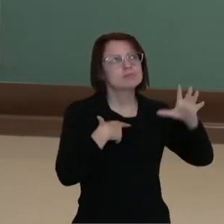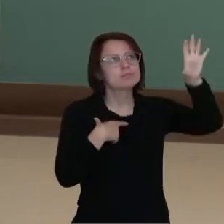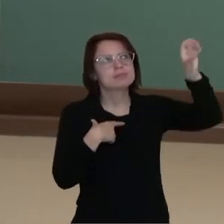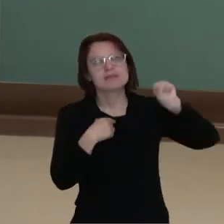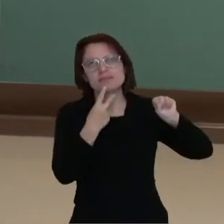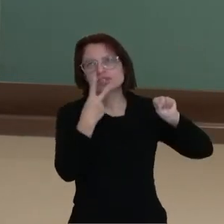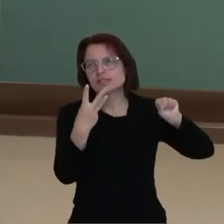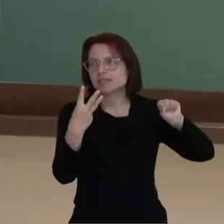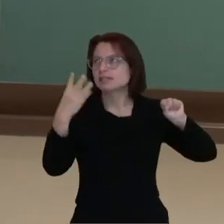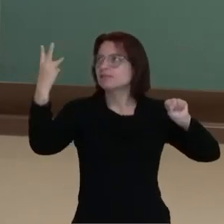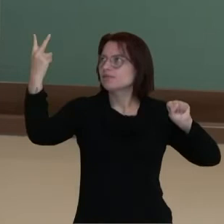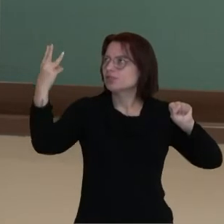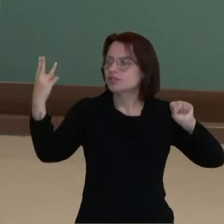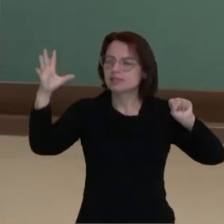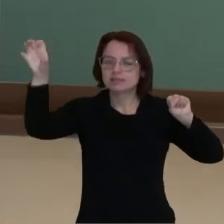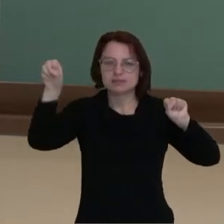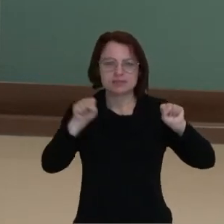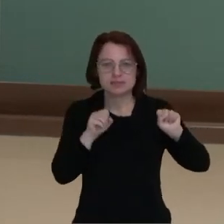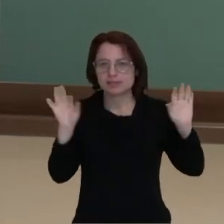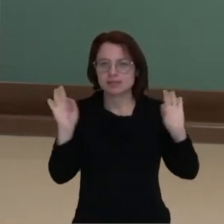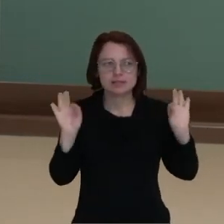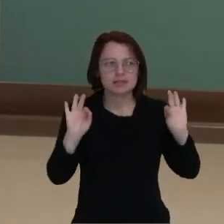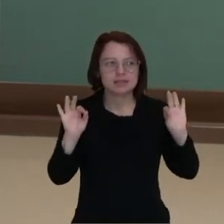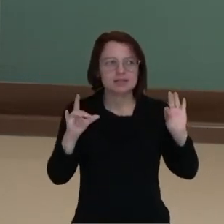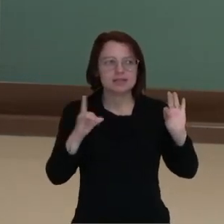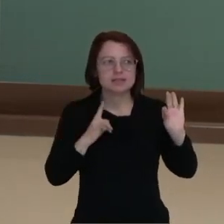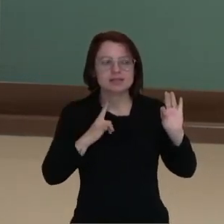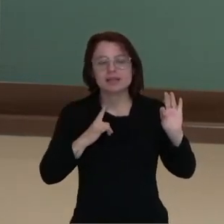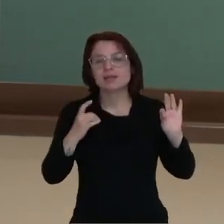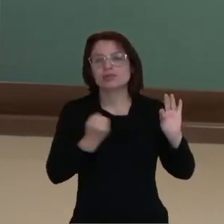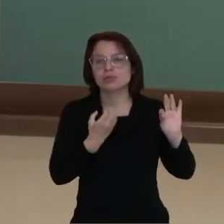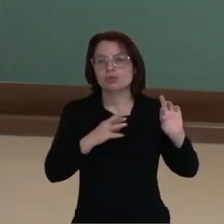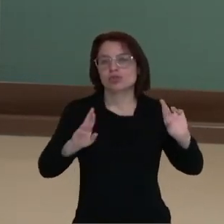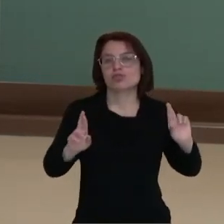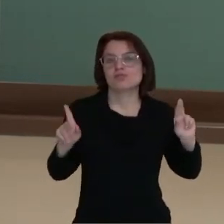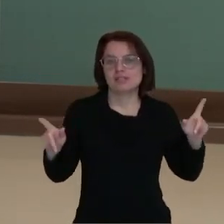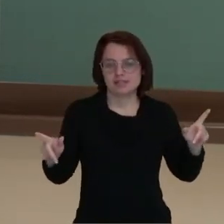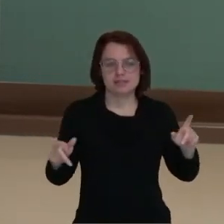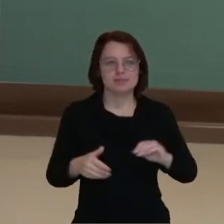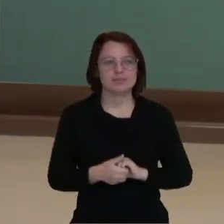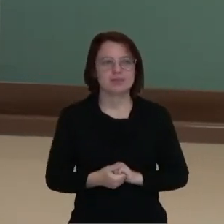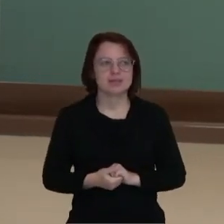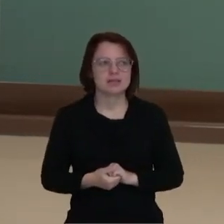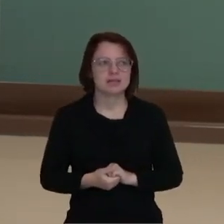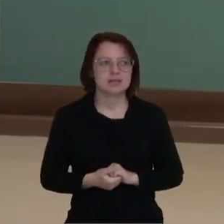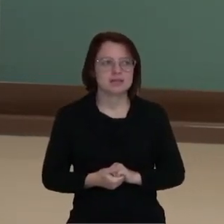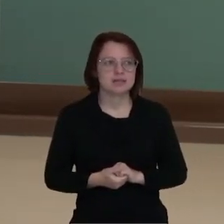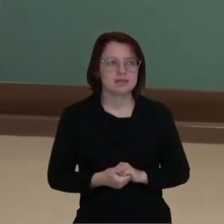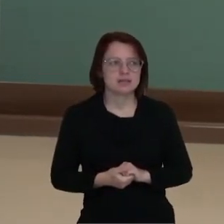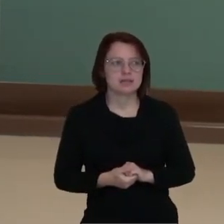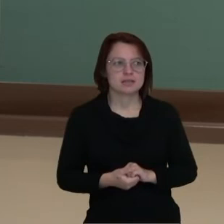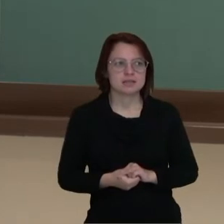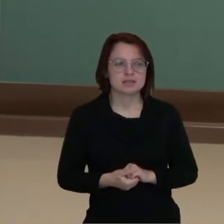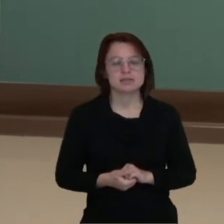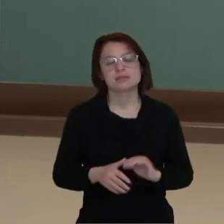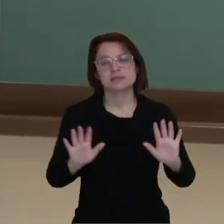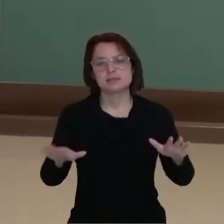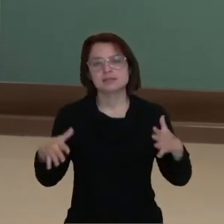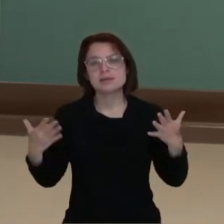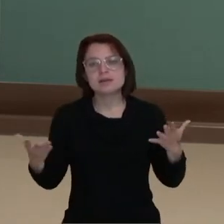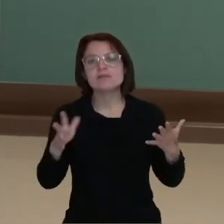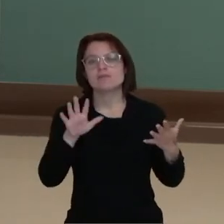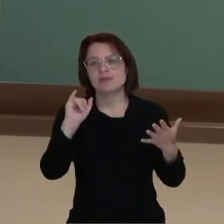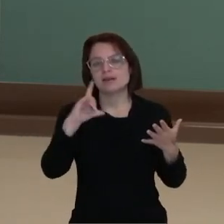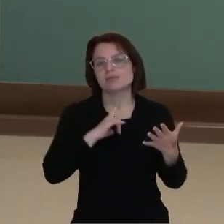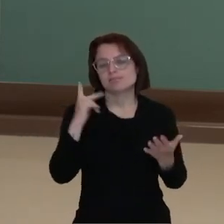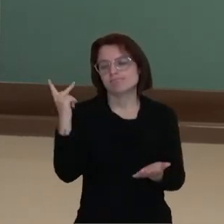meu pai mais os 23 da minha mãe, eu teria um número diferente dos 46. Então, provavelmente daria alguma